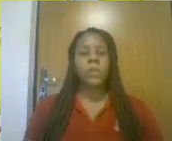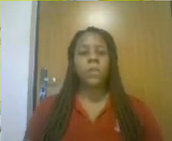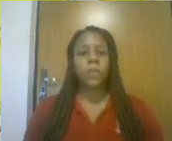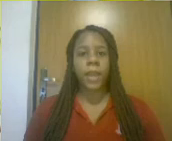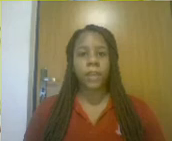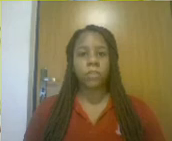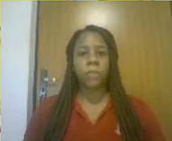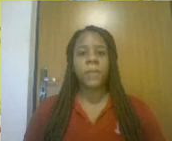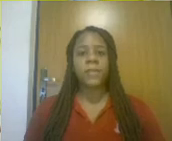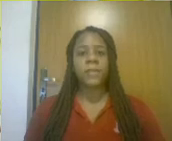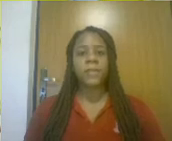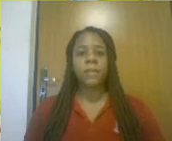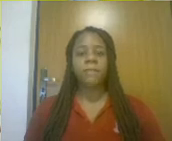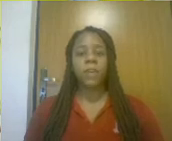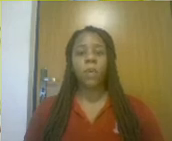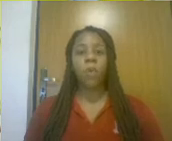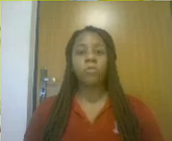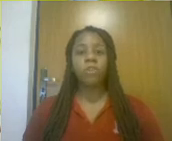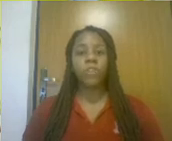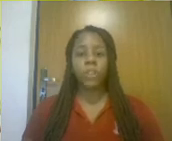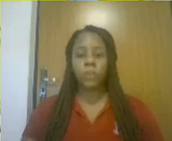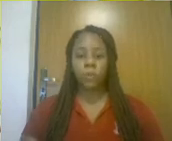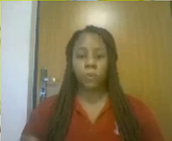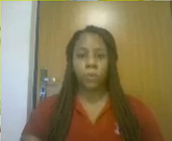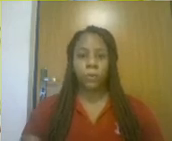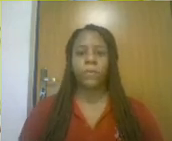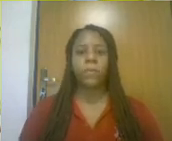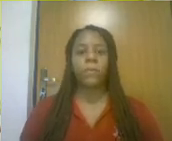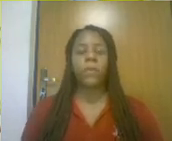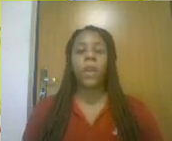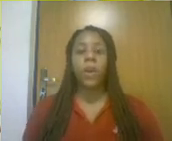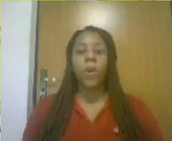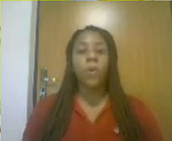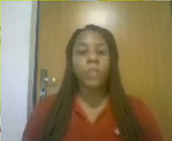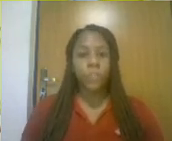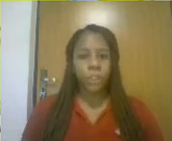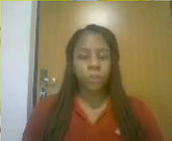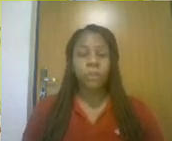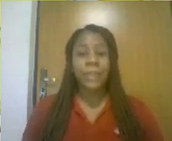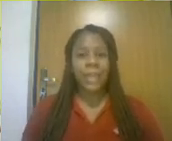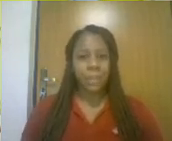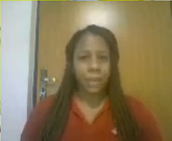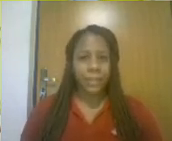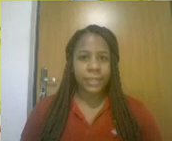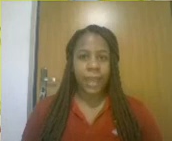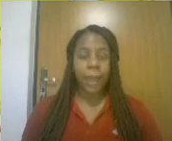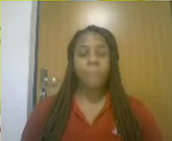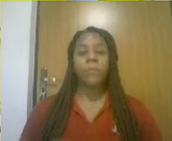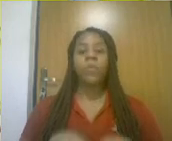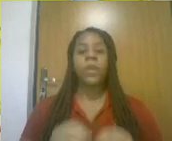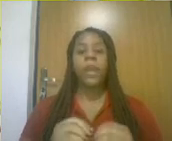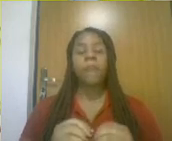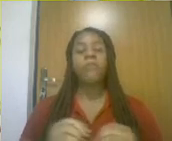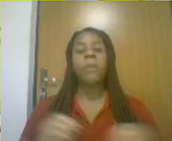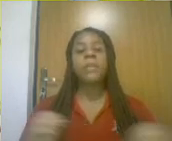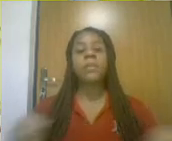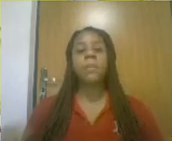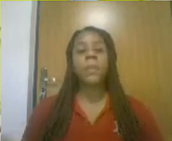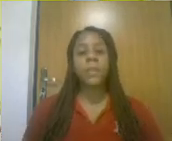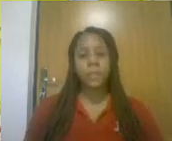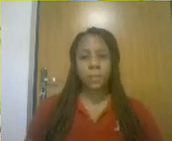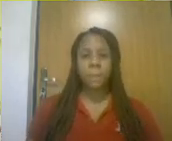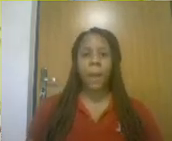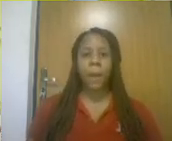O seu texto precisa vir com título. O título nada mais é do que a